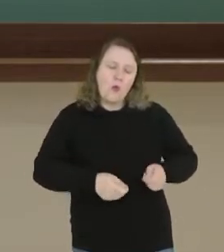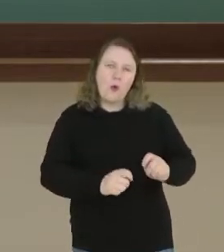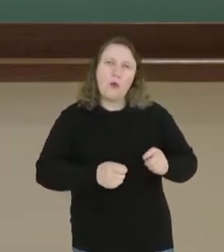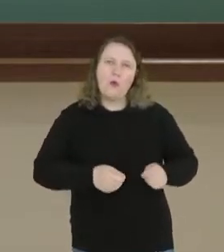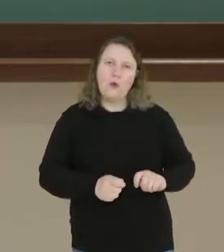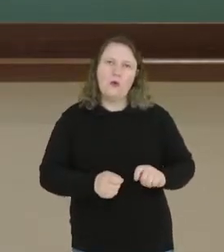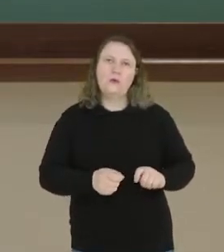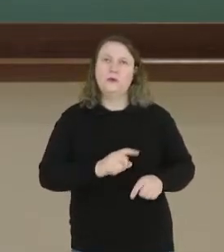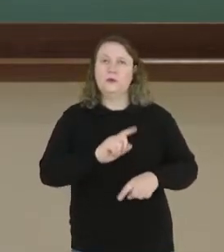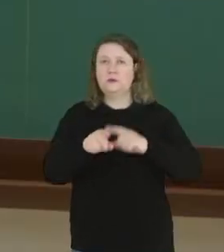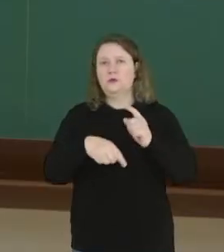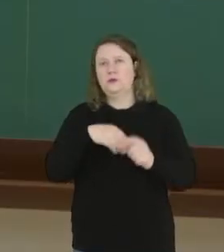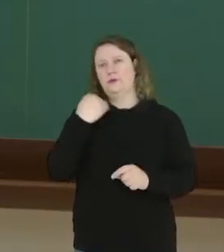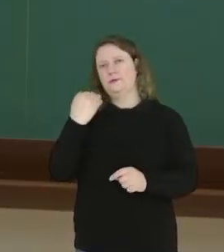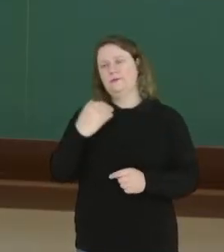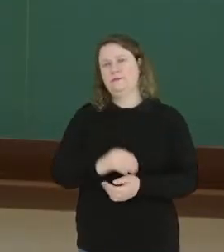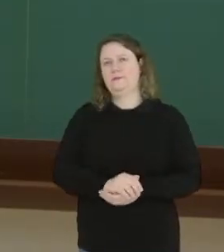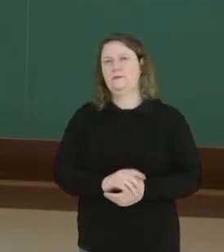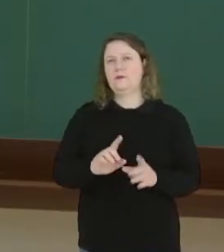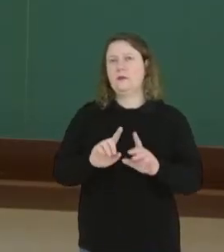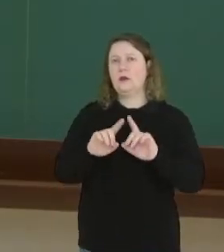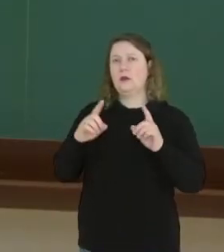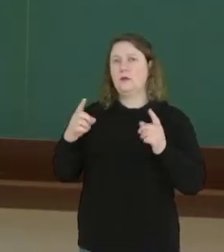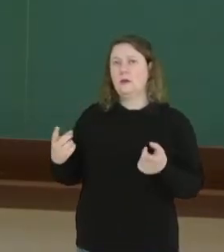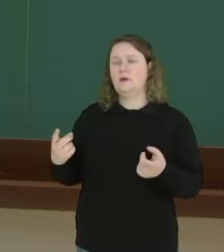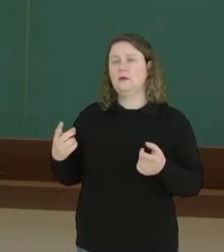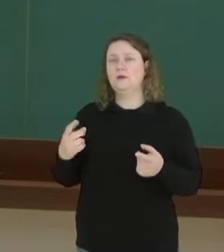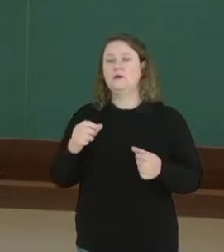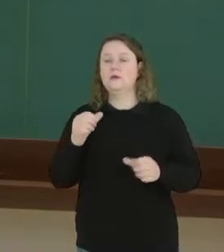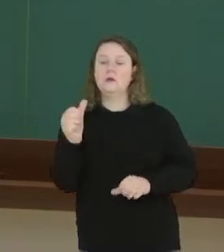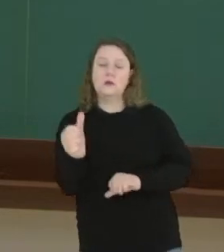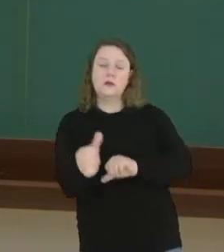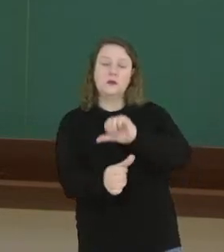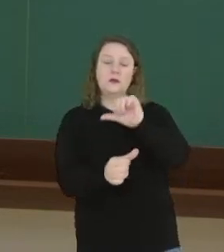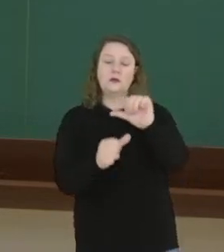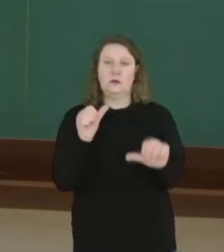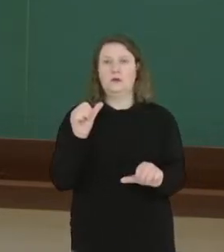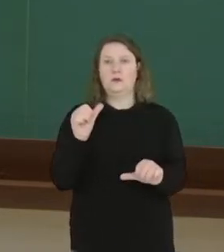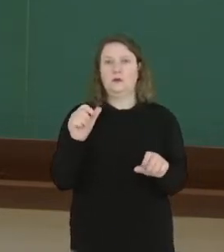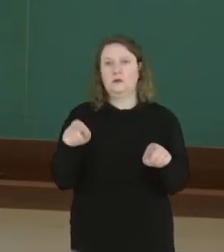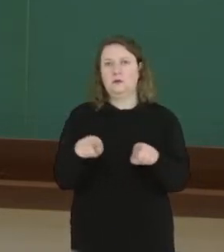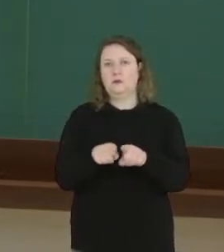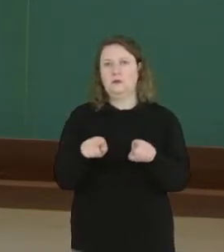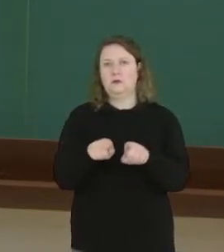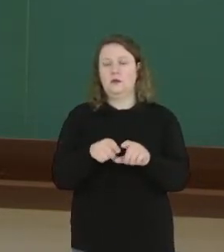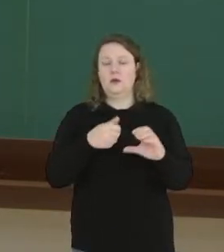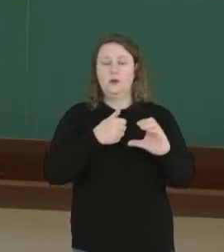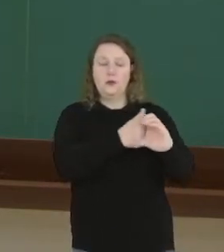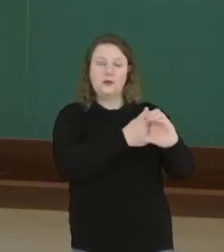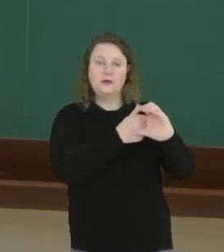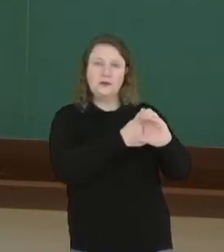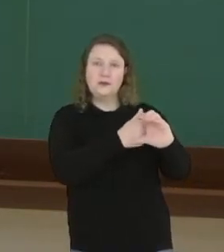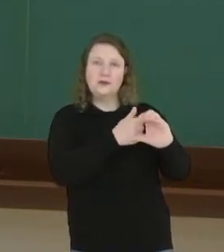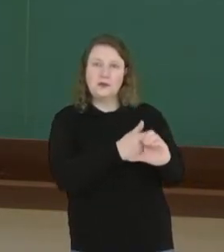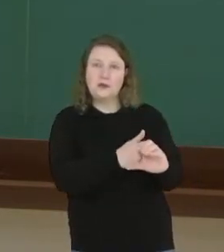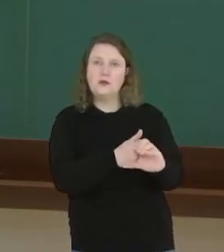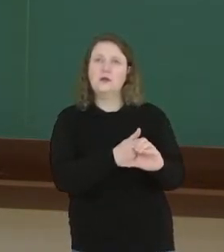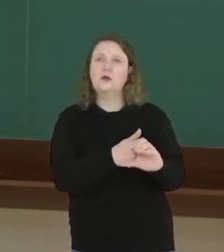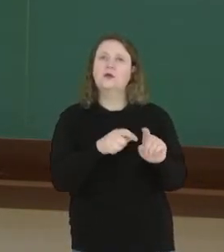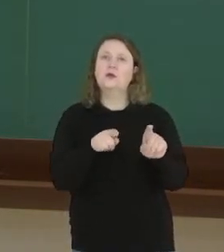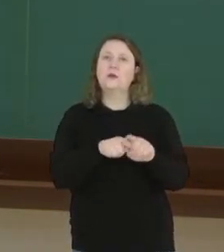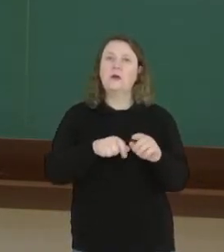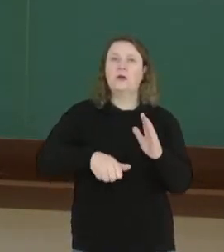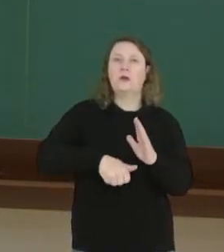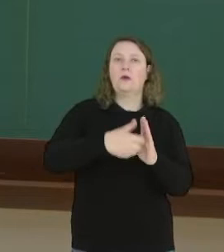entes queridos. Acabou que a catacumba virou também outra solução para os cristãos, chamados cristãos